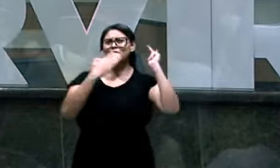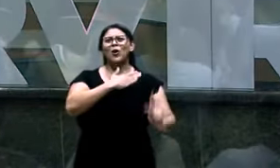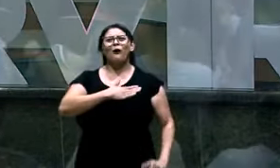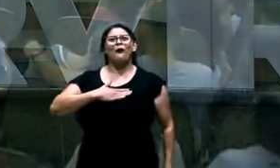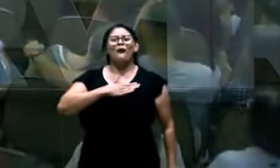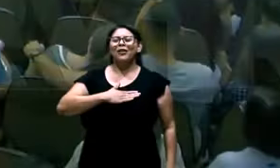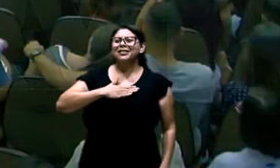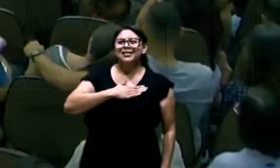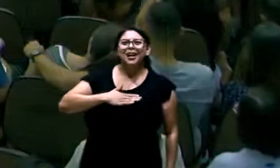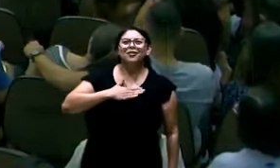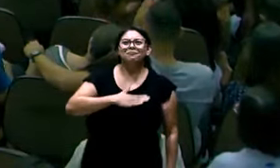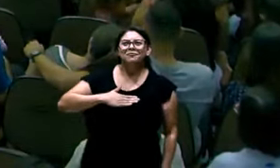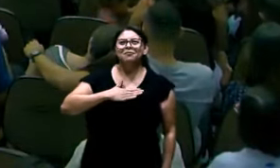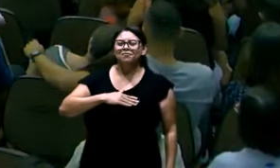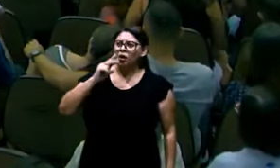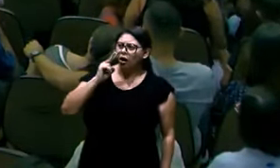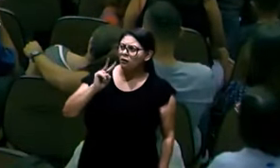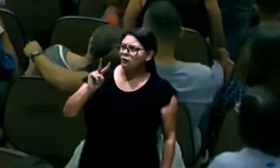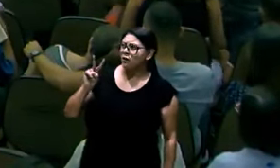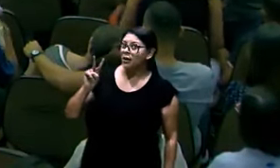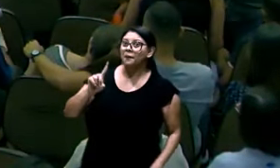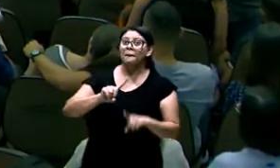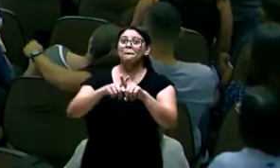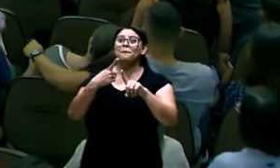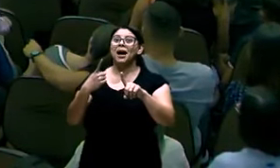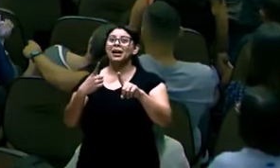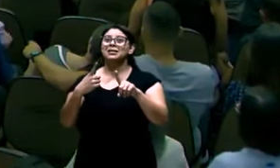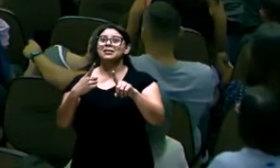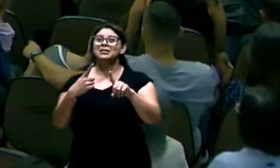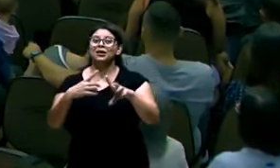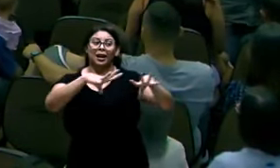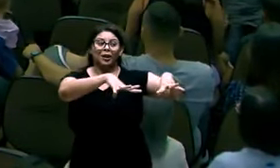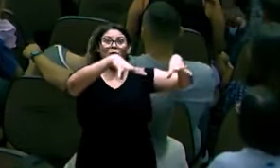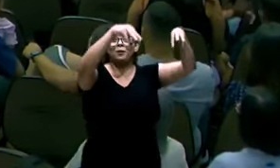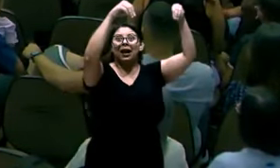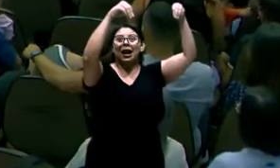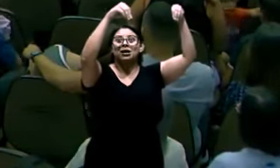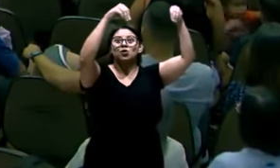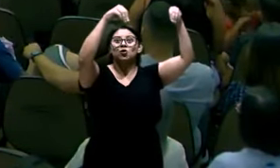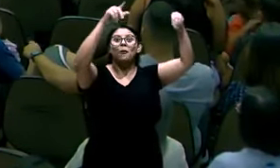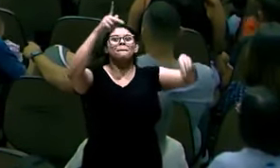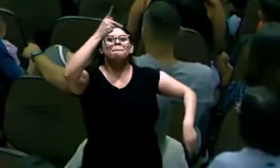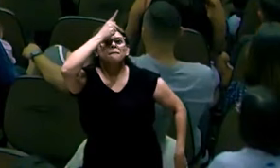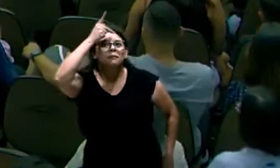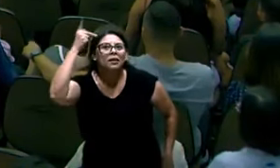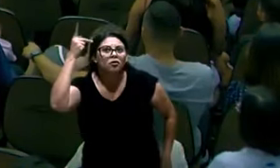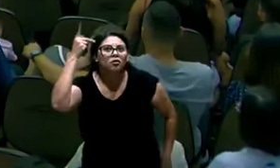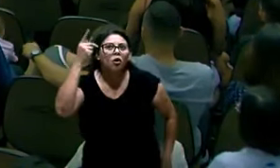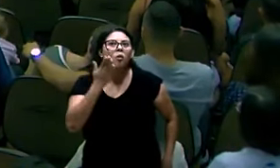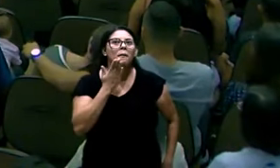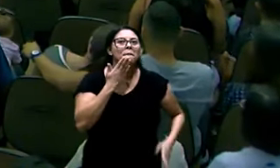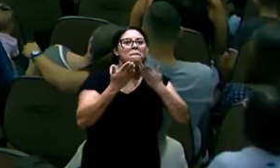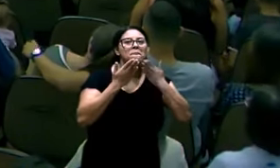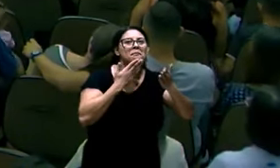Mas no palácio, nos bastidores, pediu a cabeça dele. Tem até quem gosta da mensagem, mas